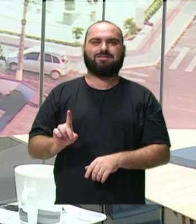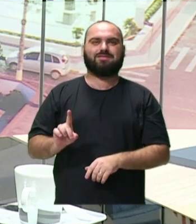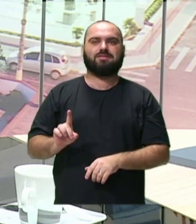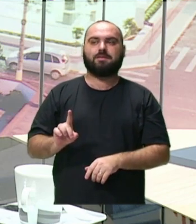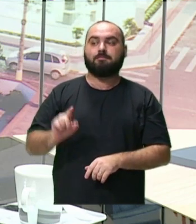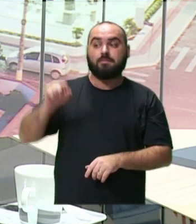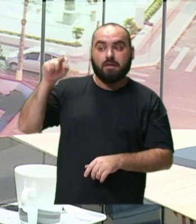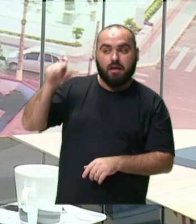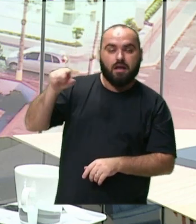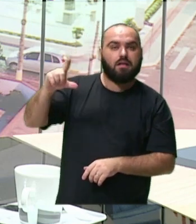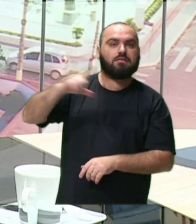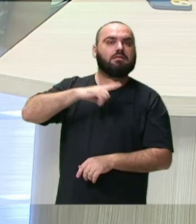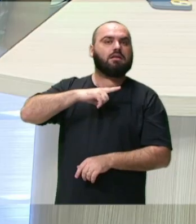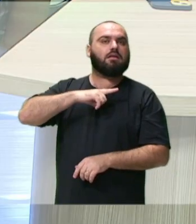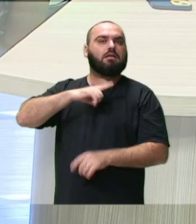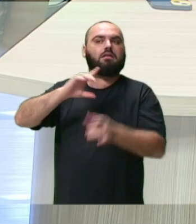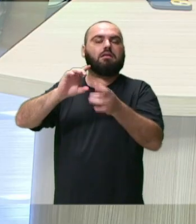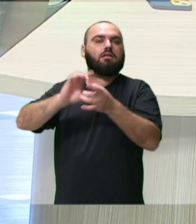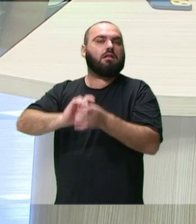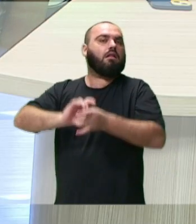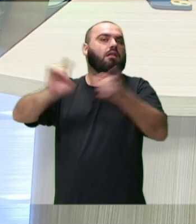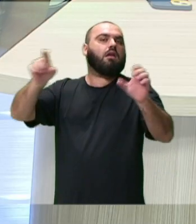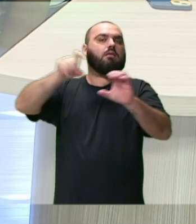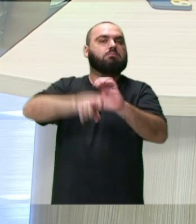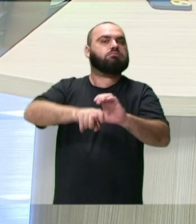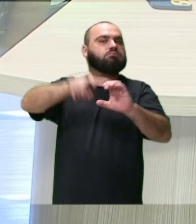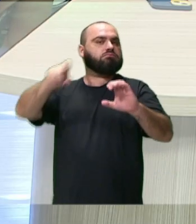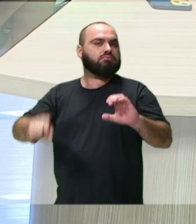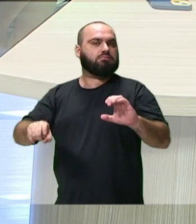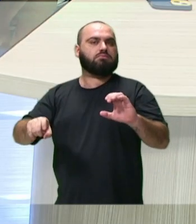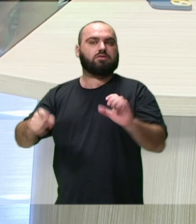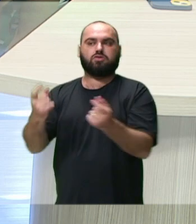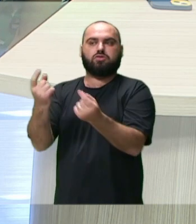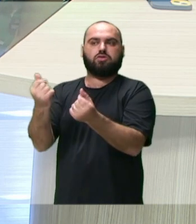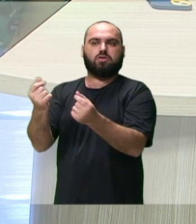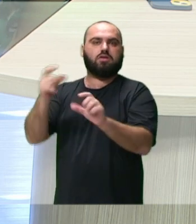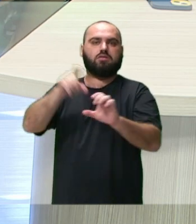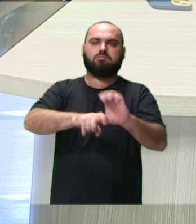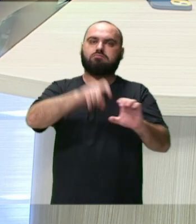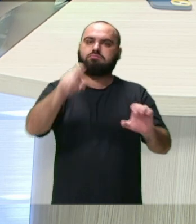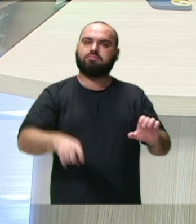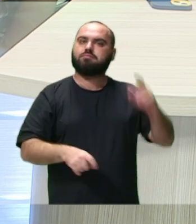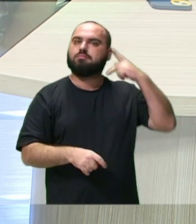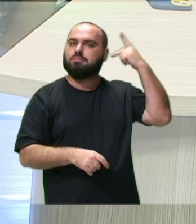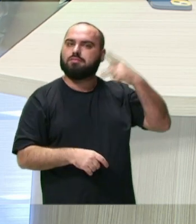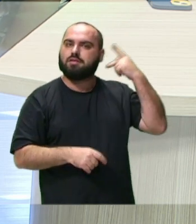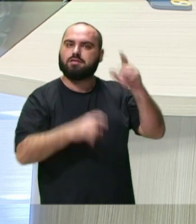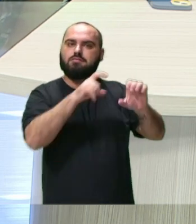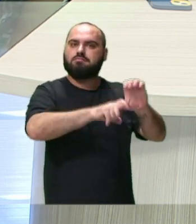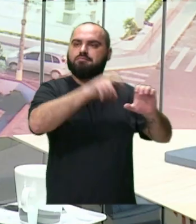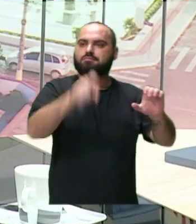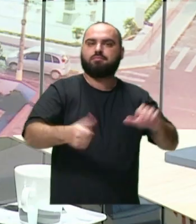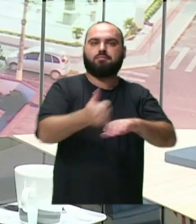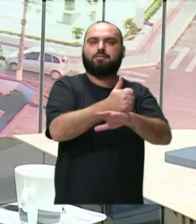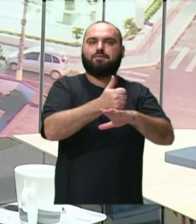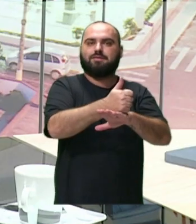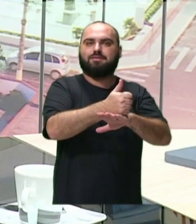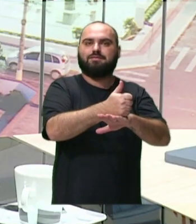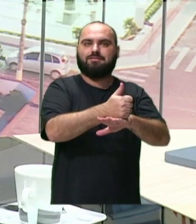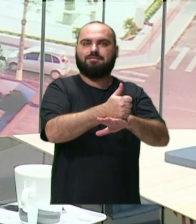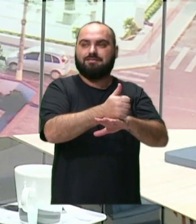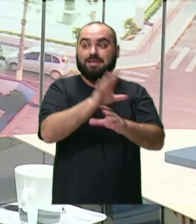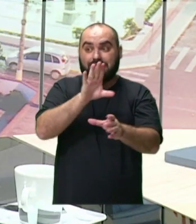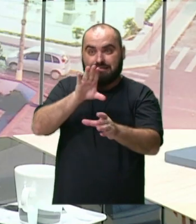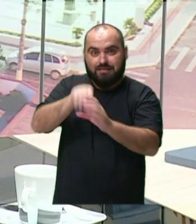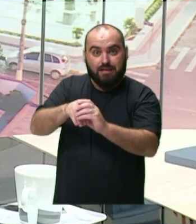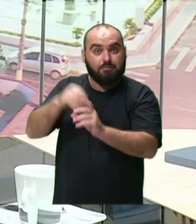elas tenham independência financeira, independência política, independência profissional. E na política, a gente